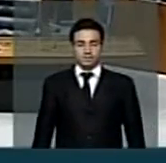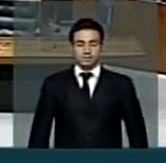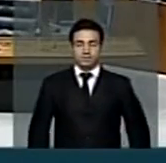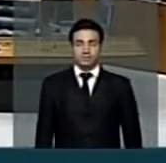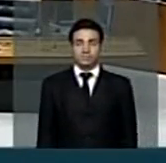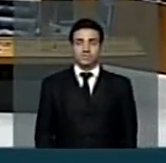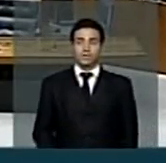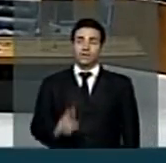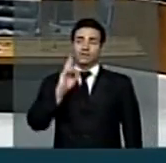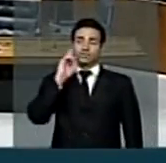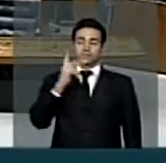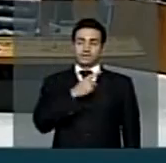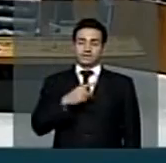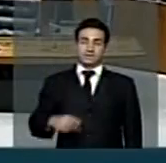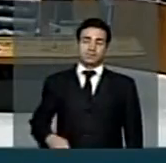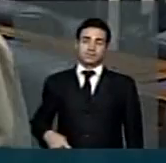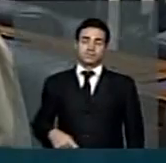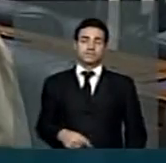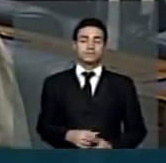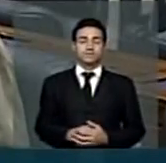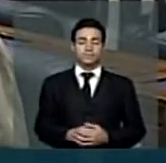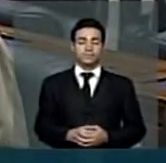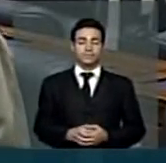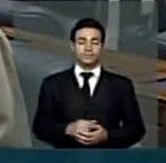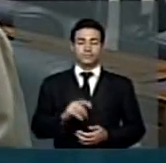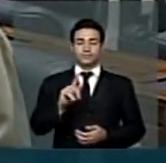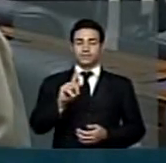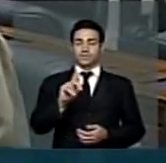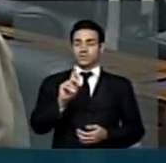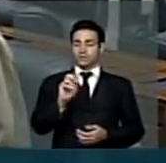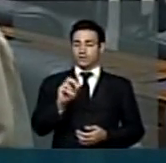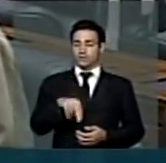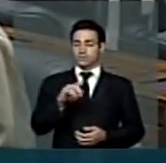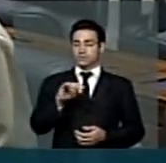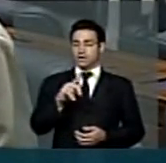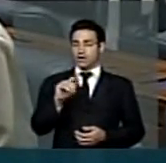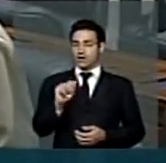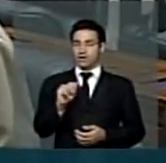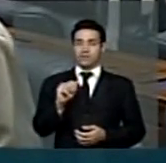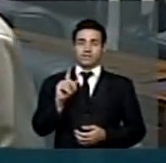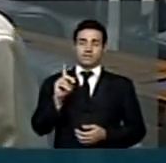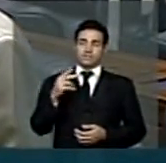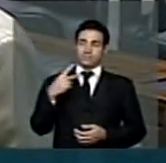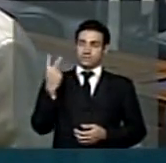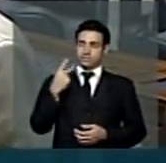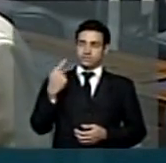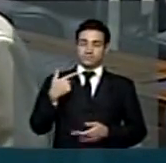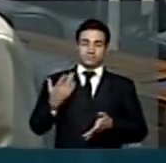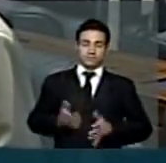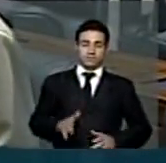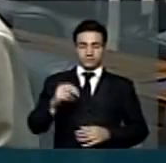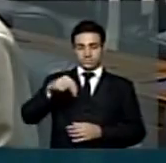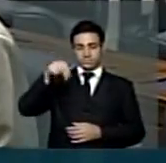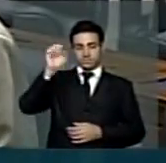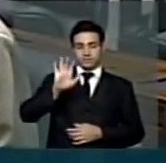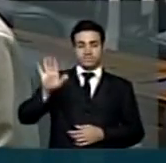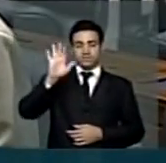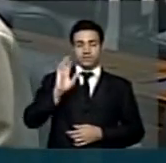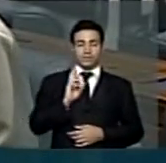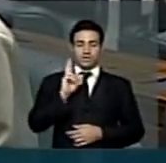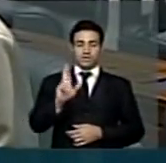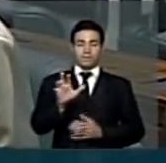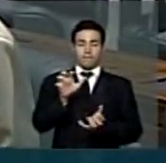Senhor presidente, Gonzaga Patriota, nosso conterrâneo nordestino, lá representando